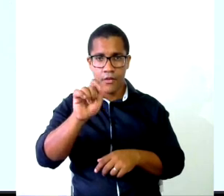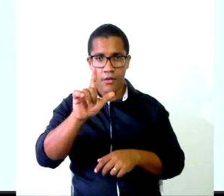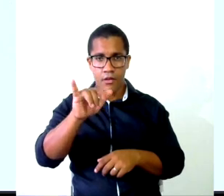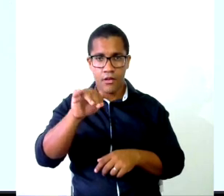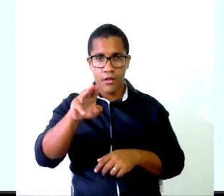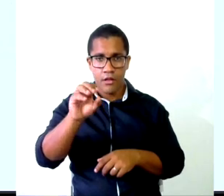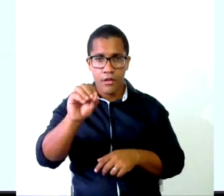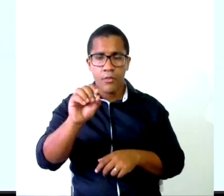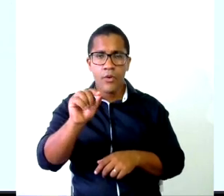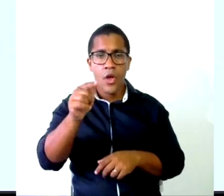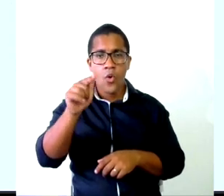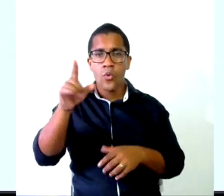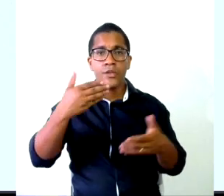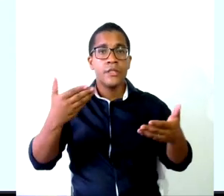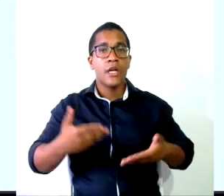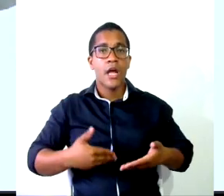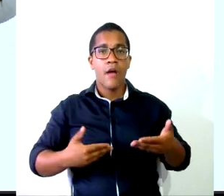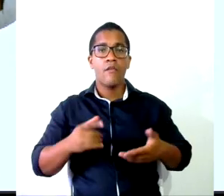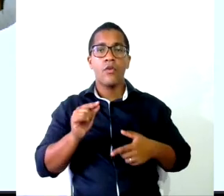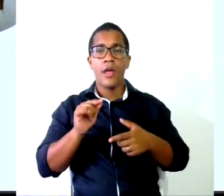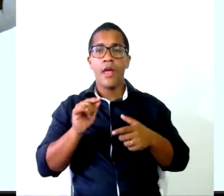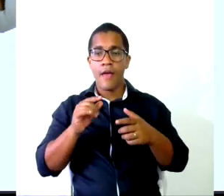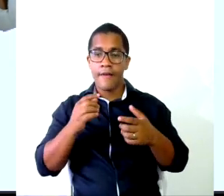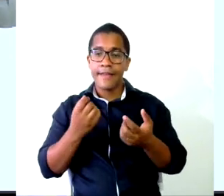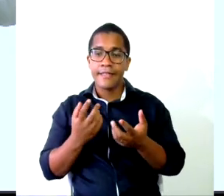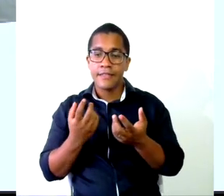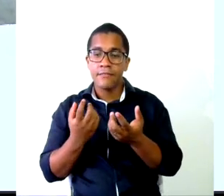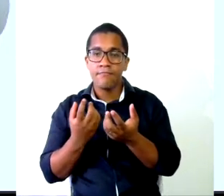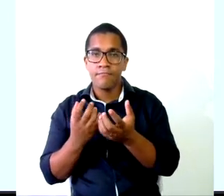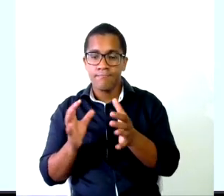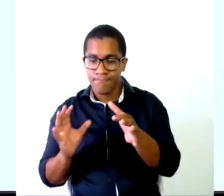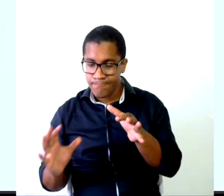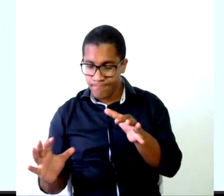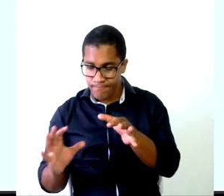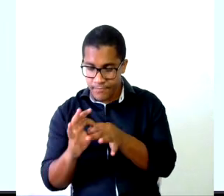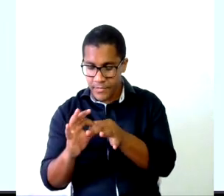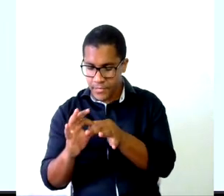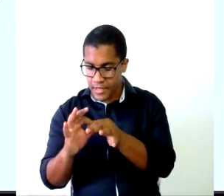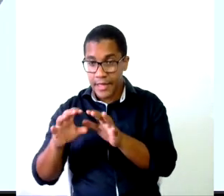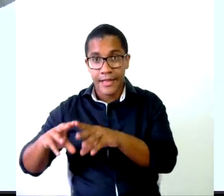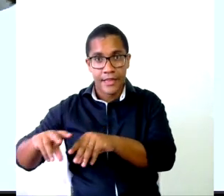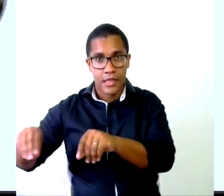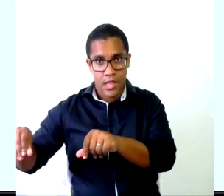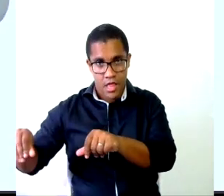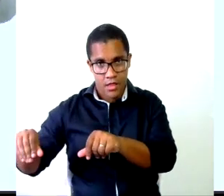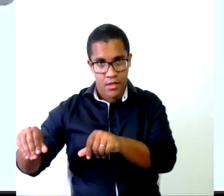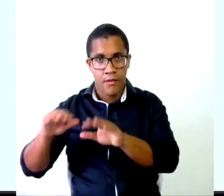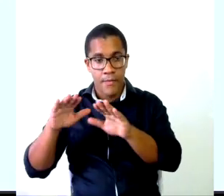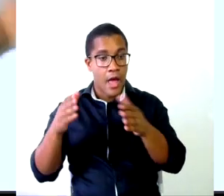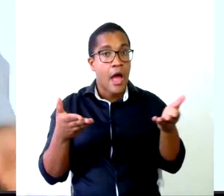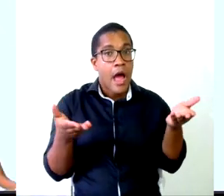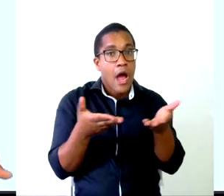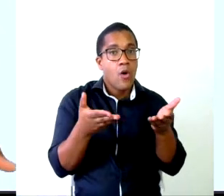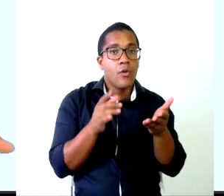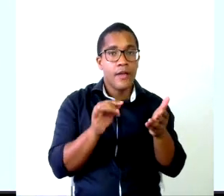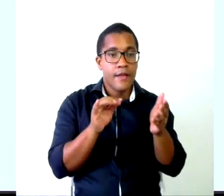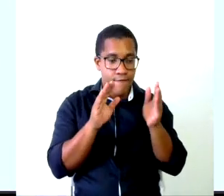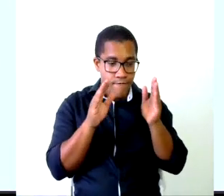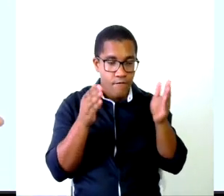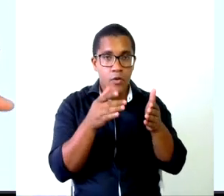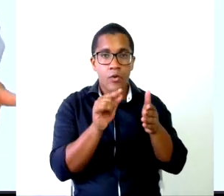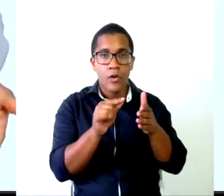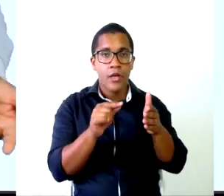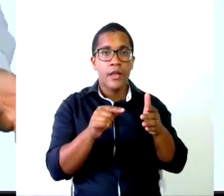seja, o servo preso à terra. Aí você está, o servo é preso ao